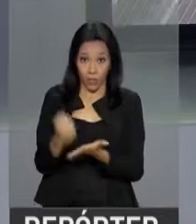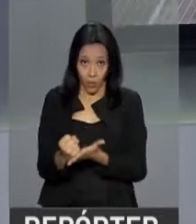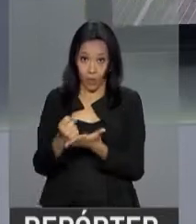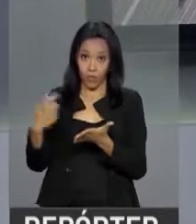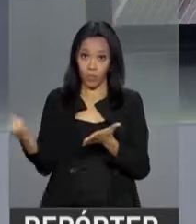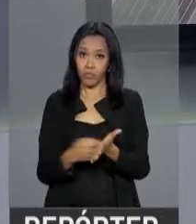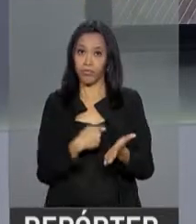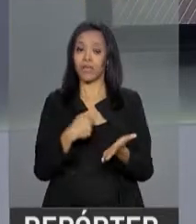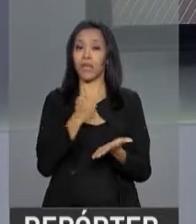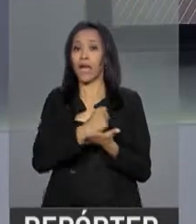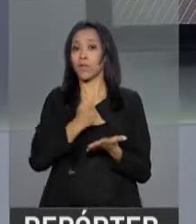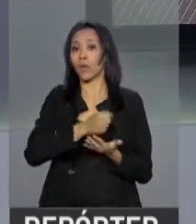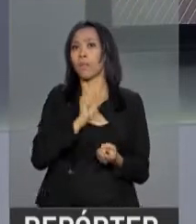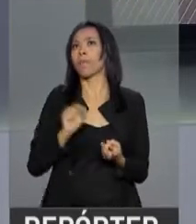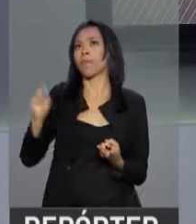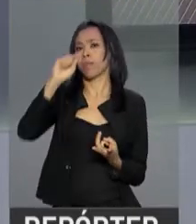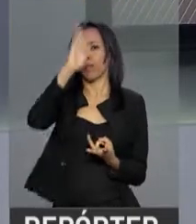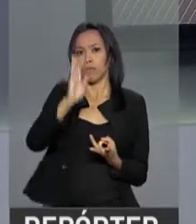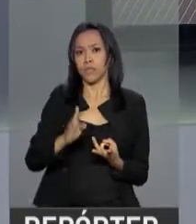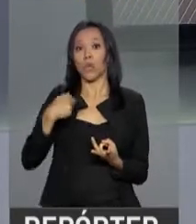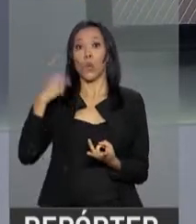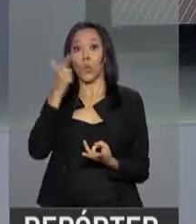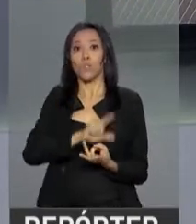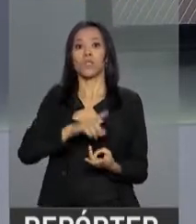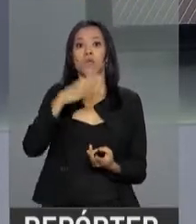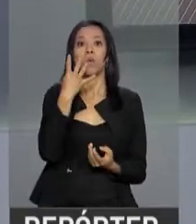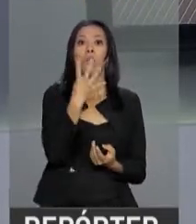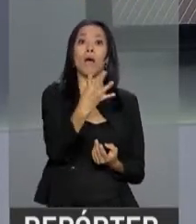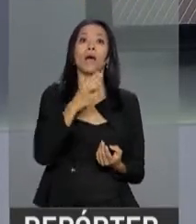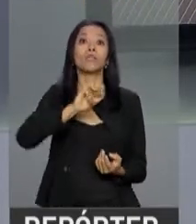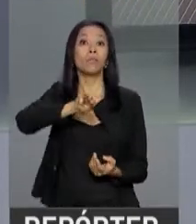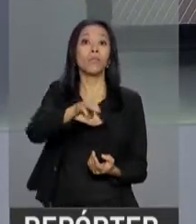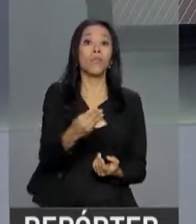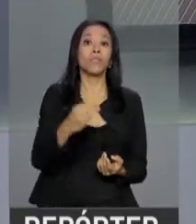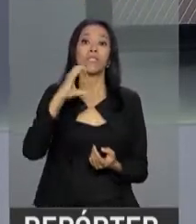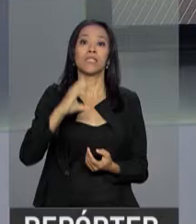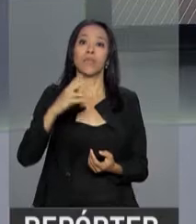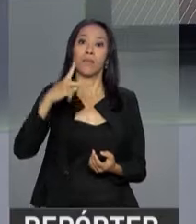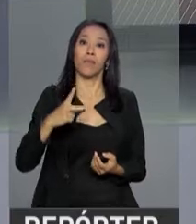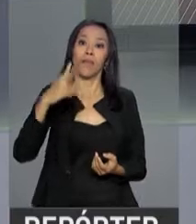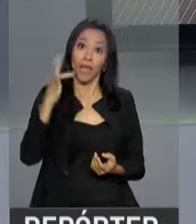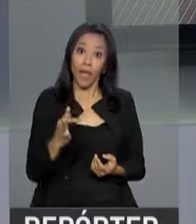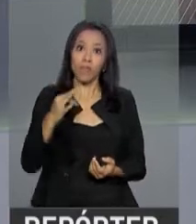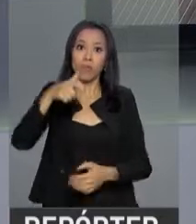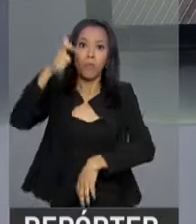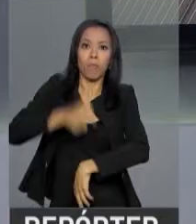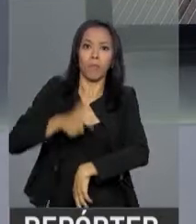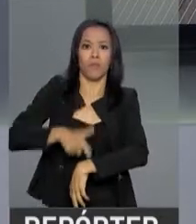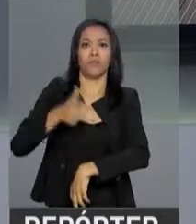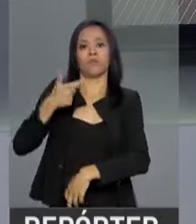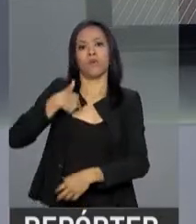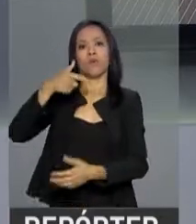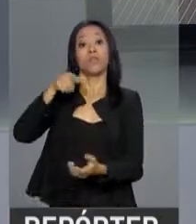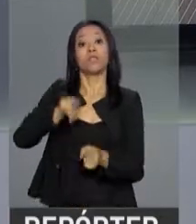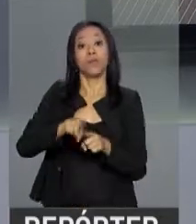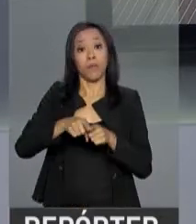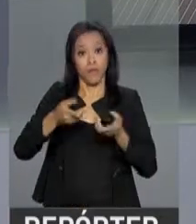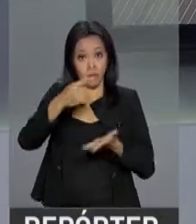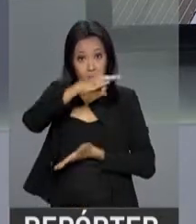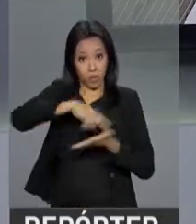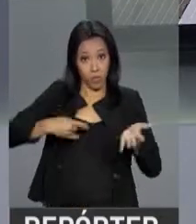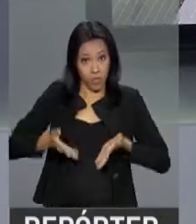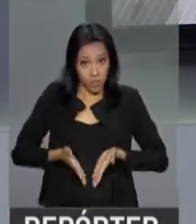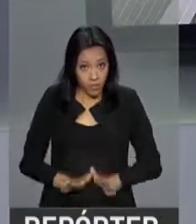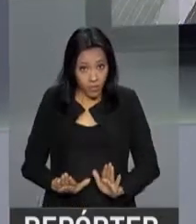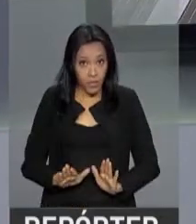de todo o país superaram a marca de 4 milhões de cpfs emitidos ao mesmo tempo com as certidões de nascimento